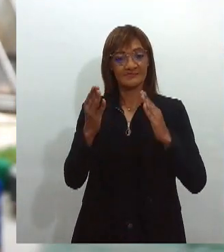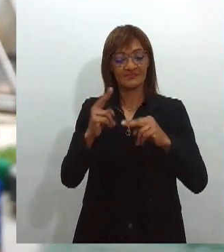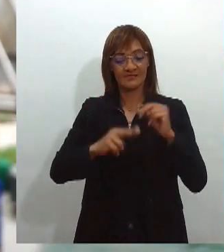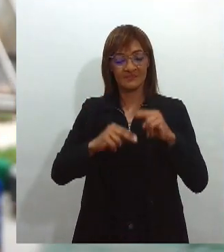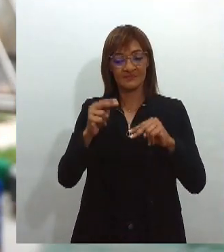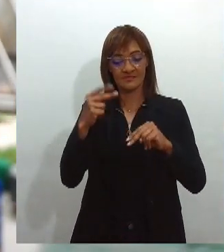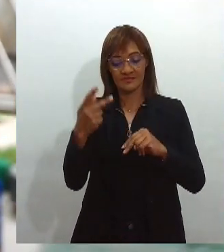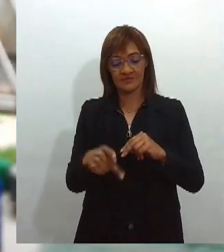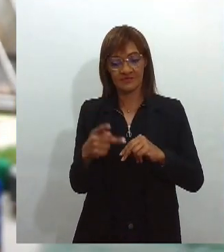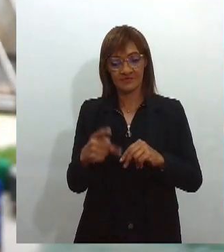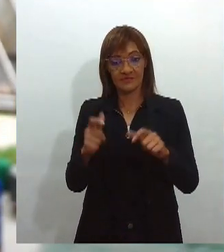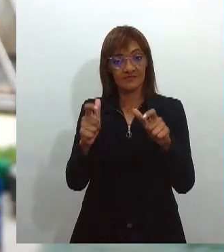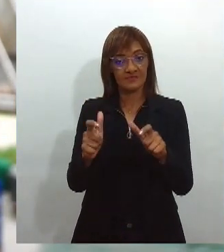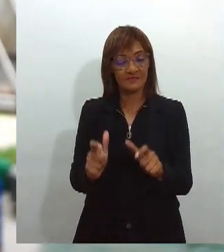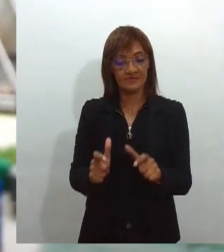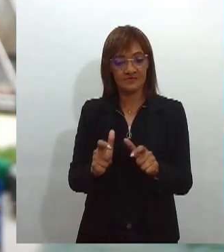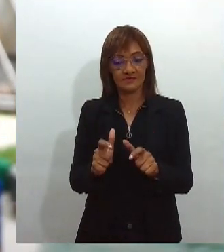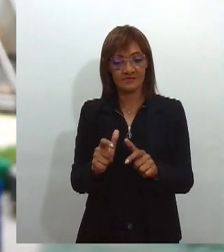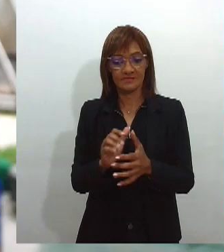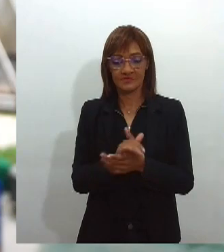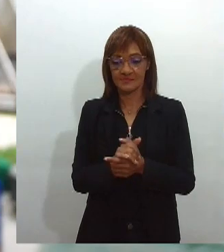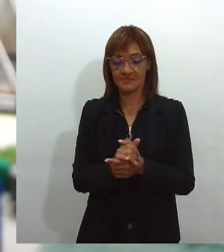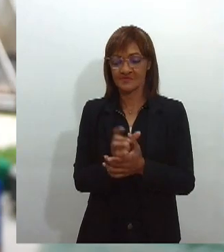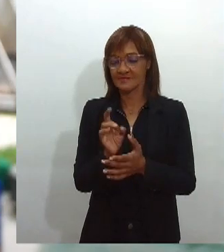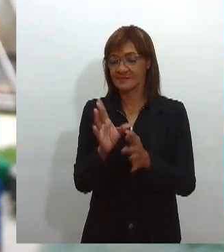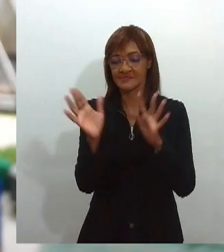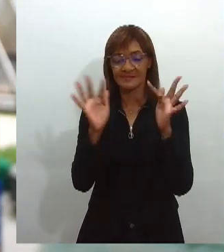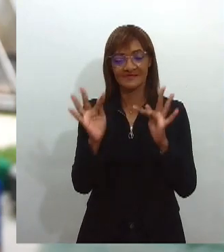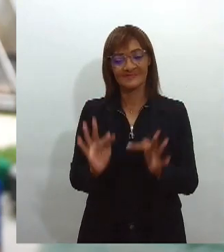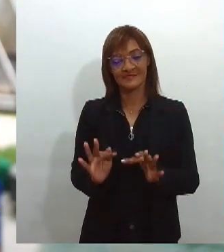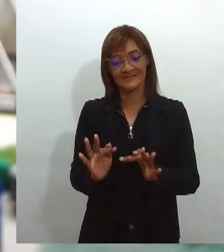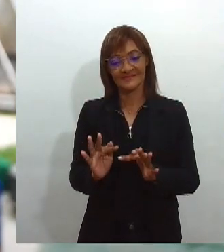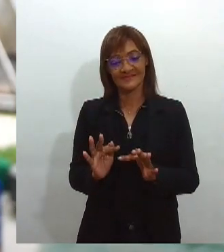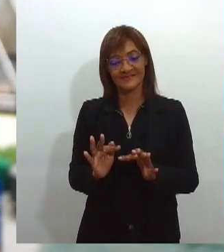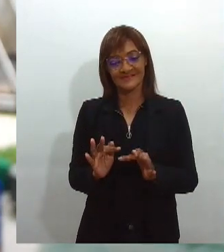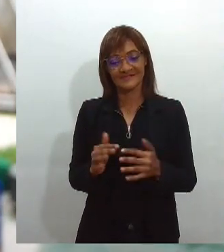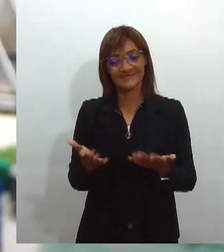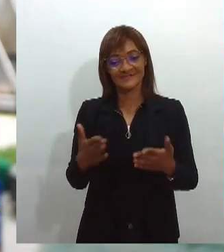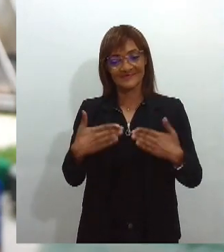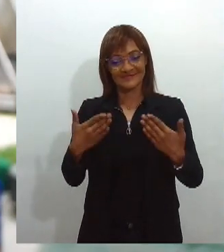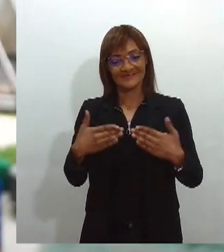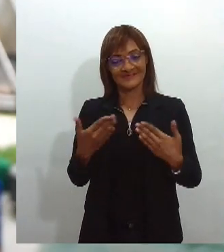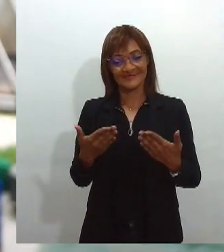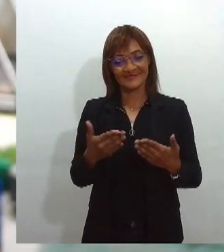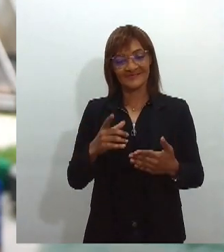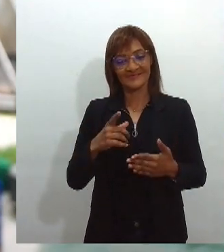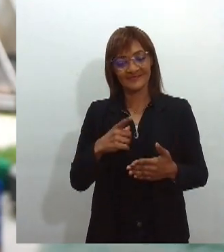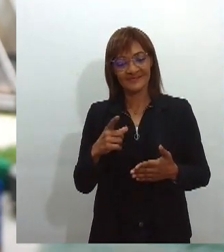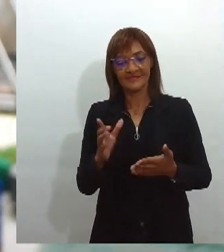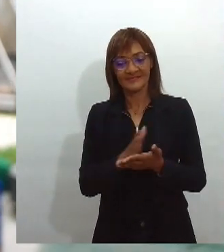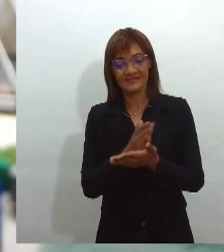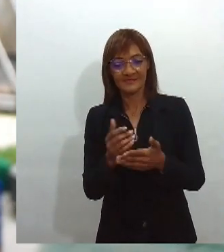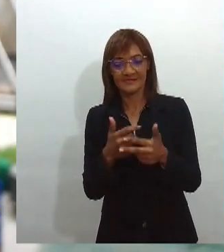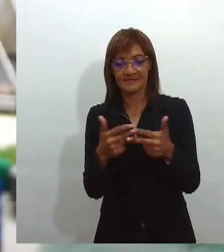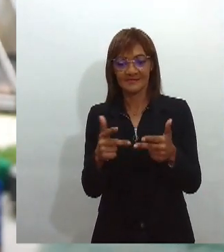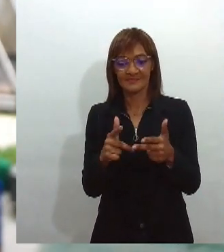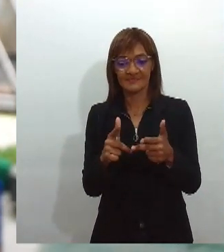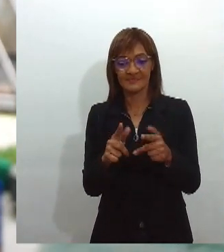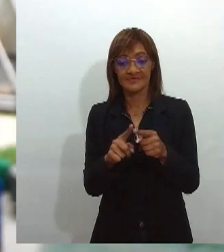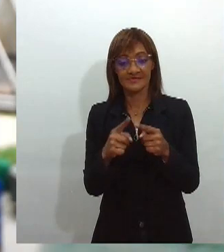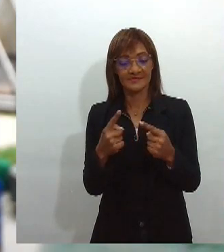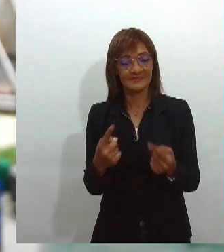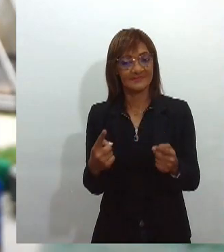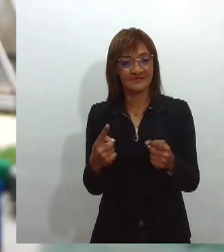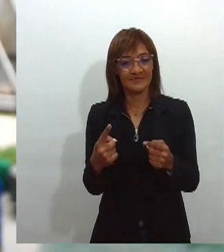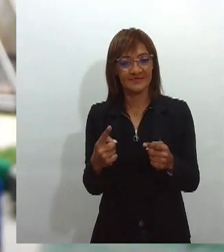E assim, só traz alegria aqui para o bairro. Tem todo o contratempo, né? Mas somando toda a